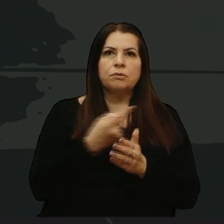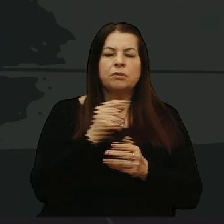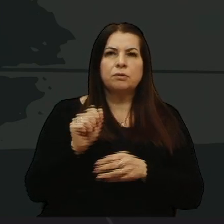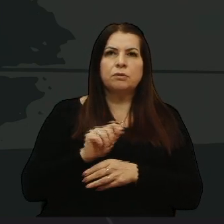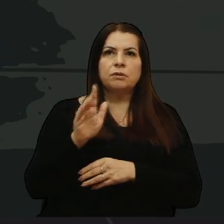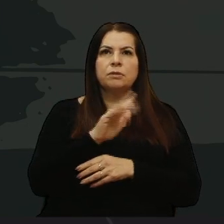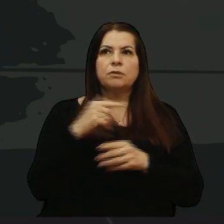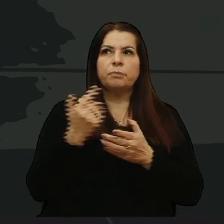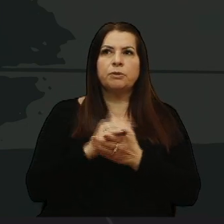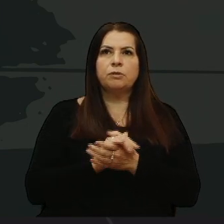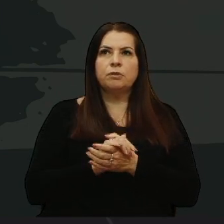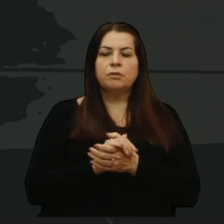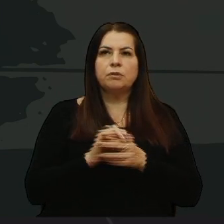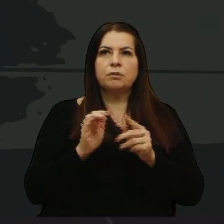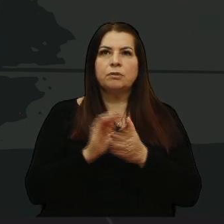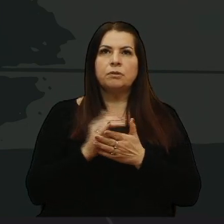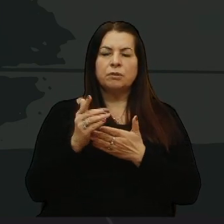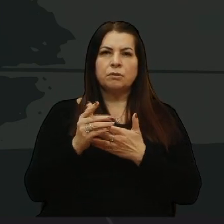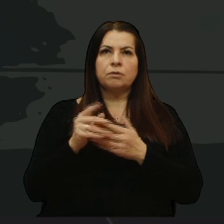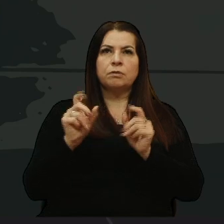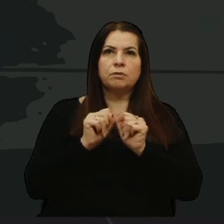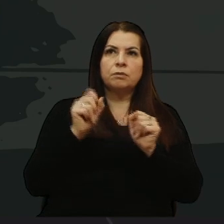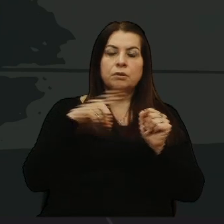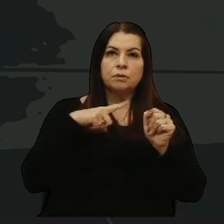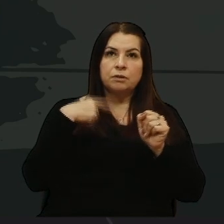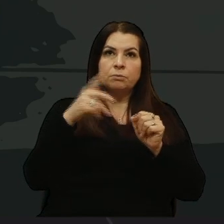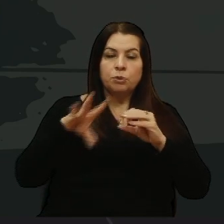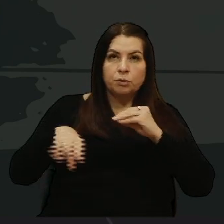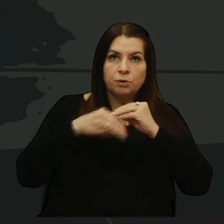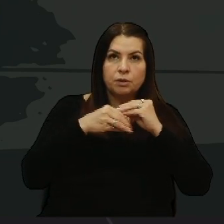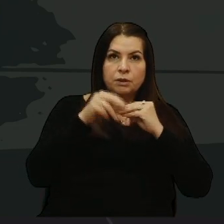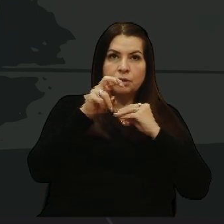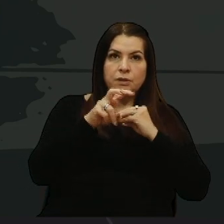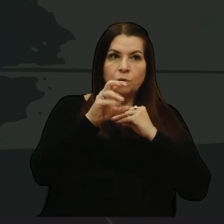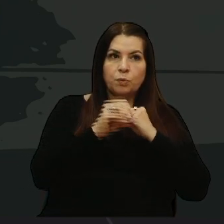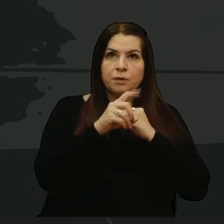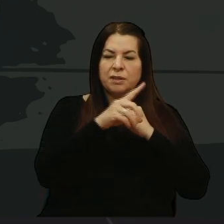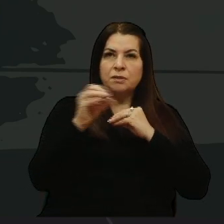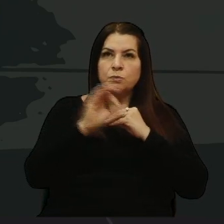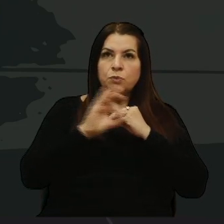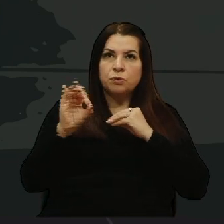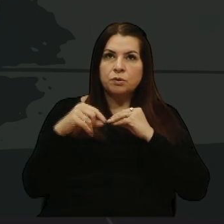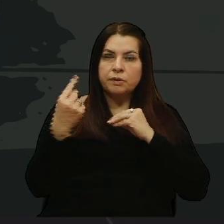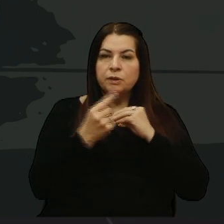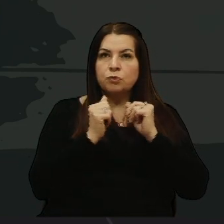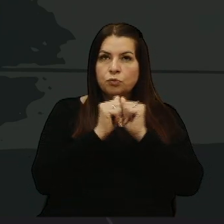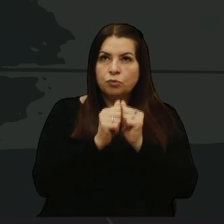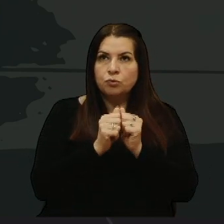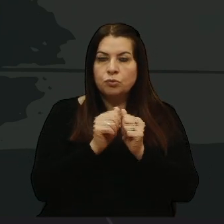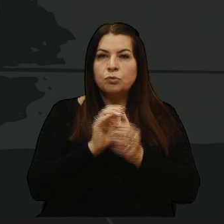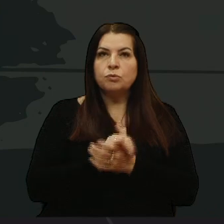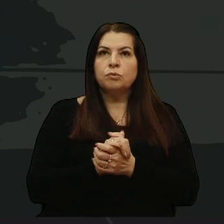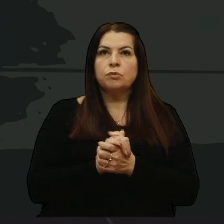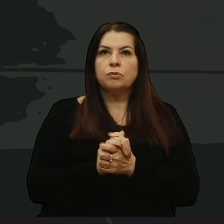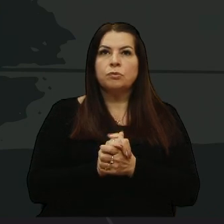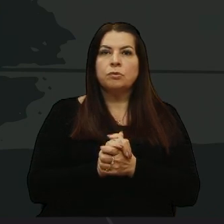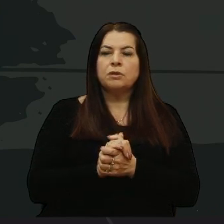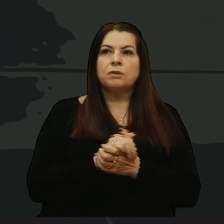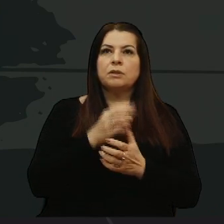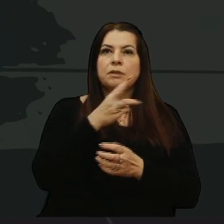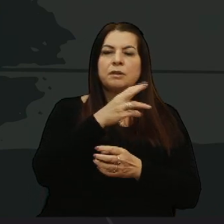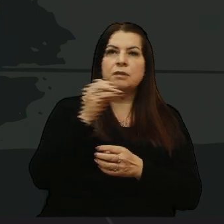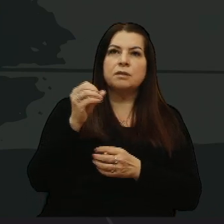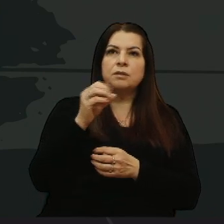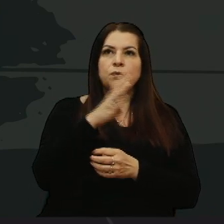seu patrimônio e poderá ter um acréscimo de 50% a 100% em cima, né, chegando a 300